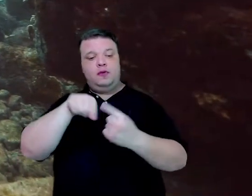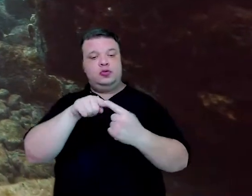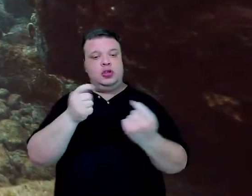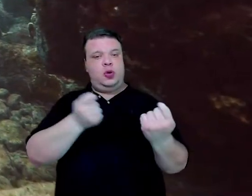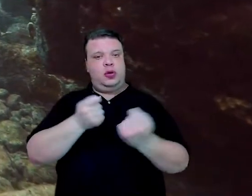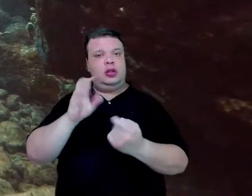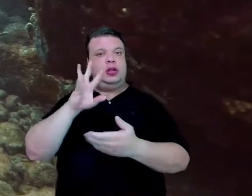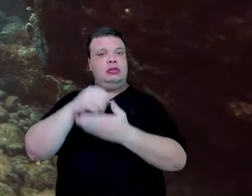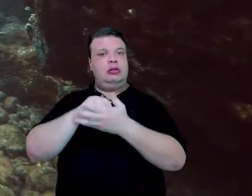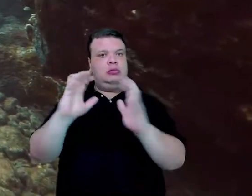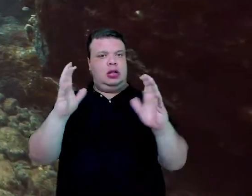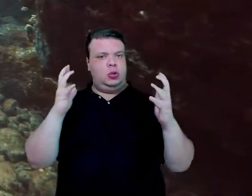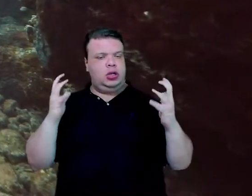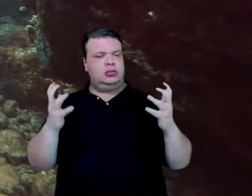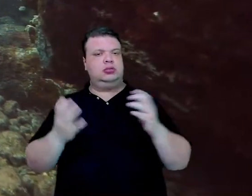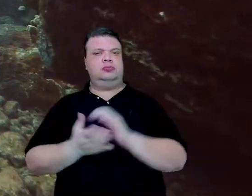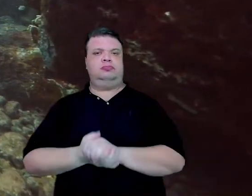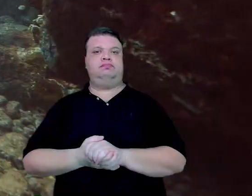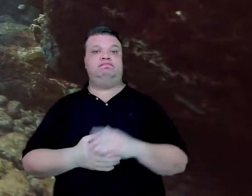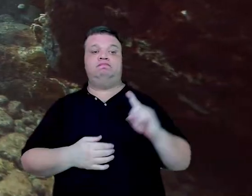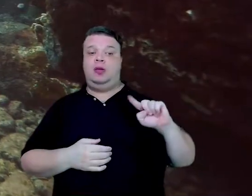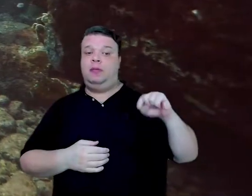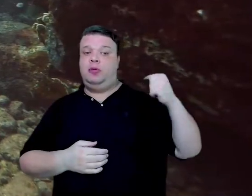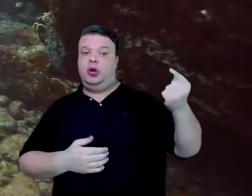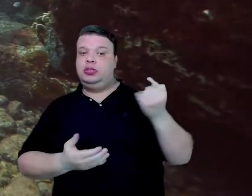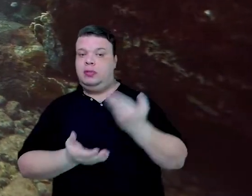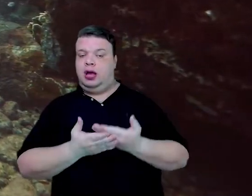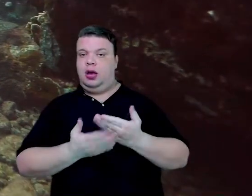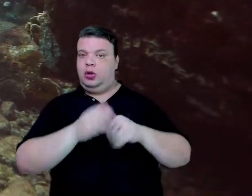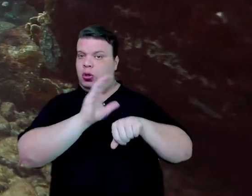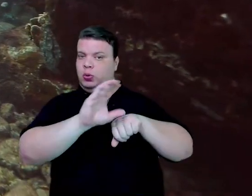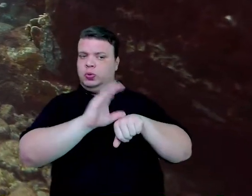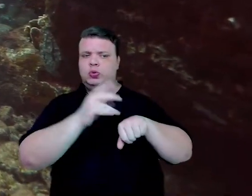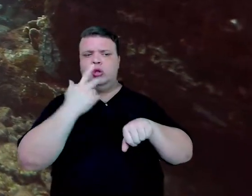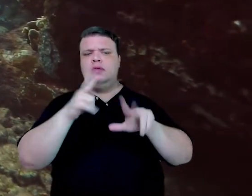Na próxima aula do curso, vamos falar sobre esse e